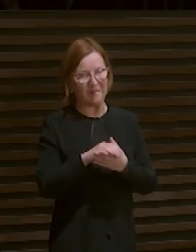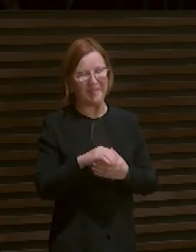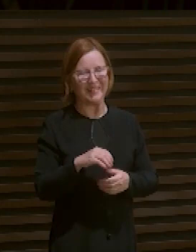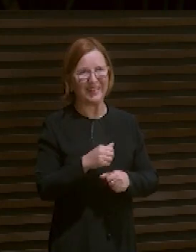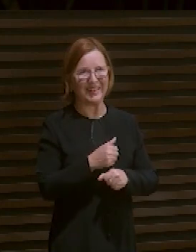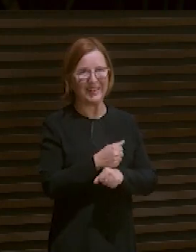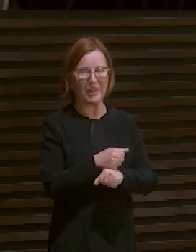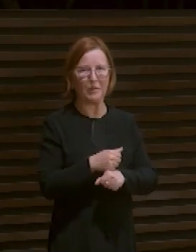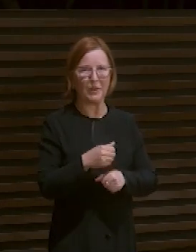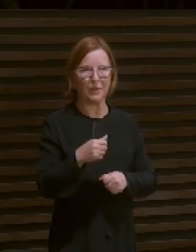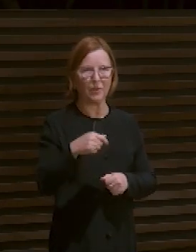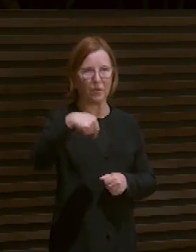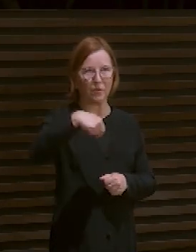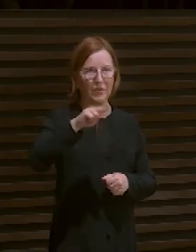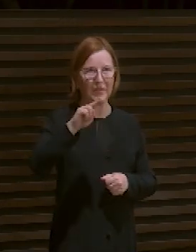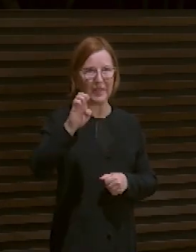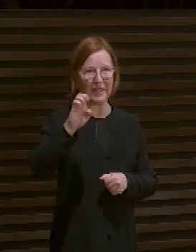são muita gente.